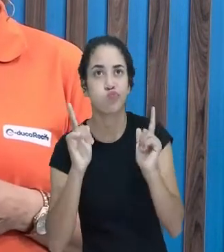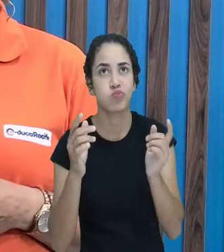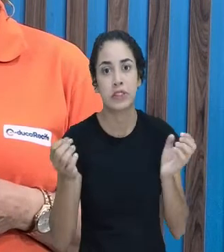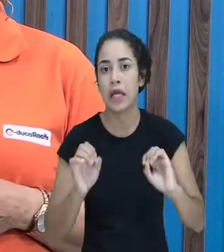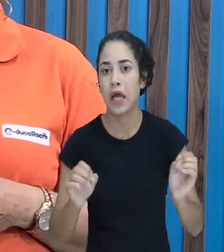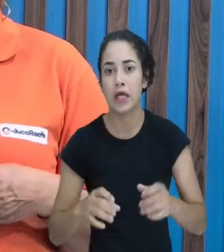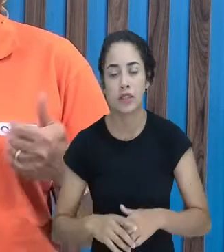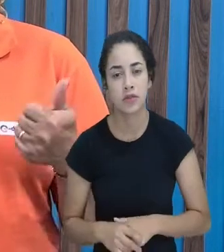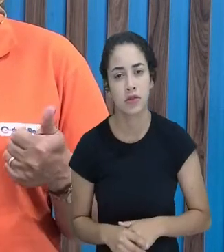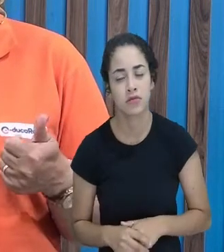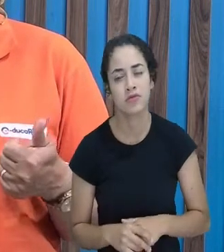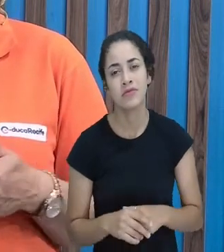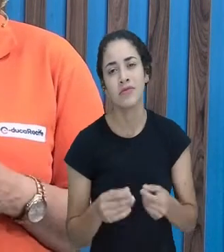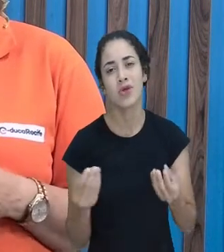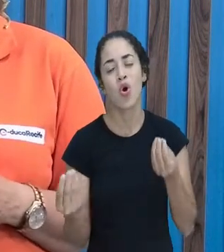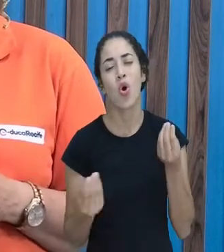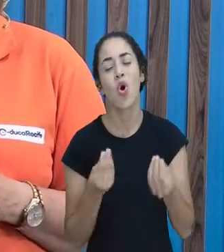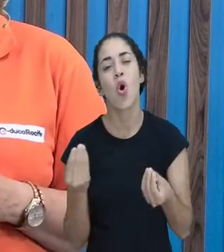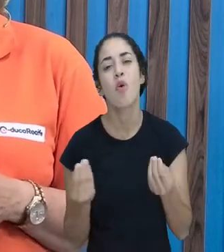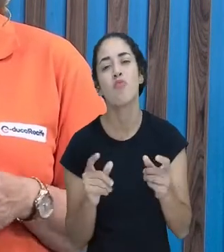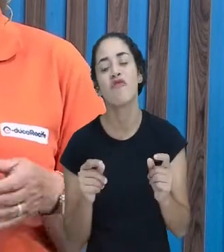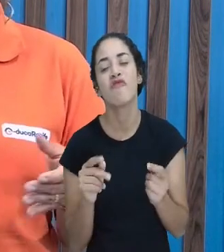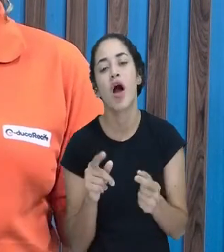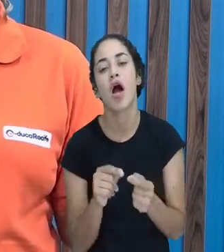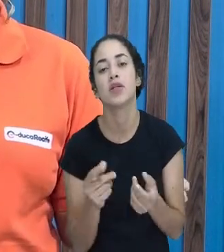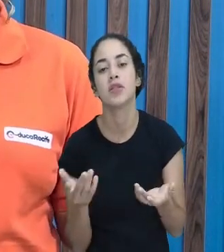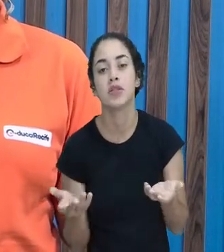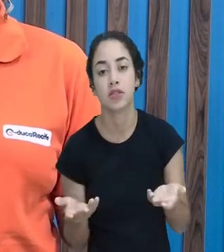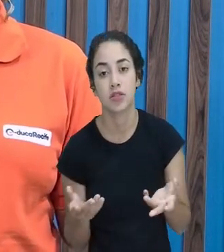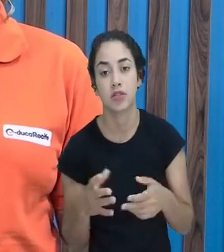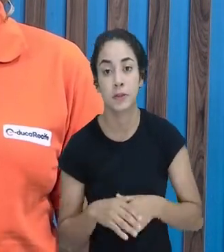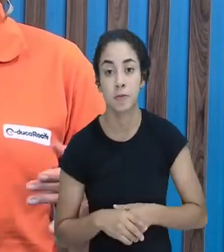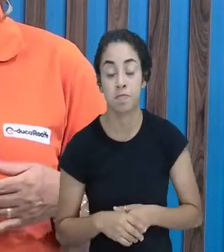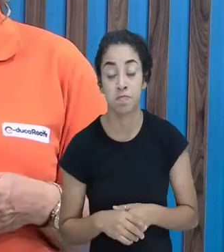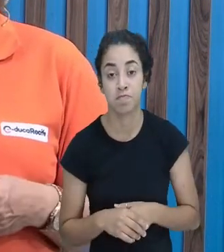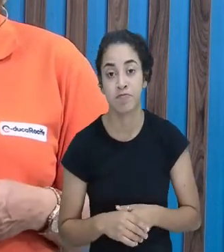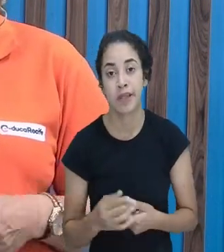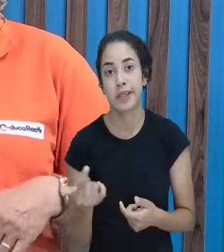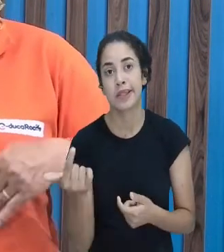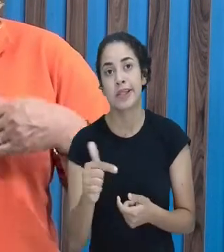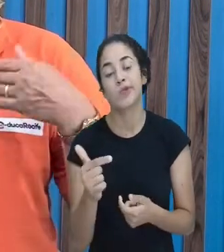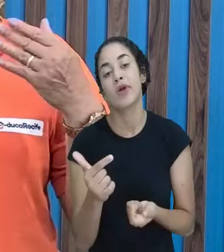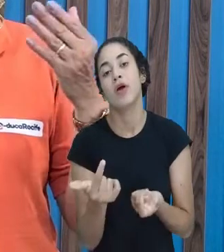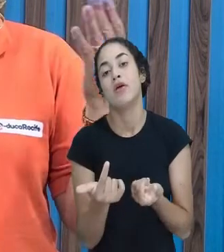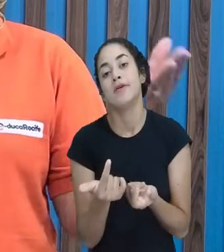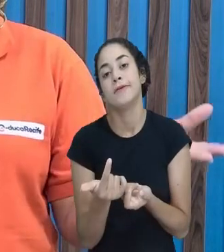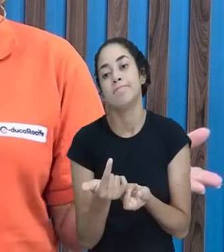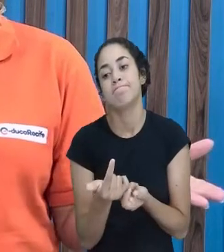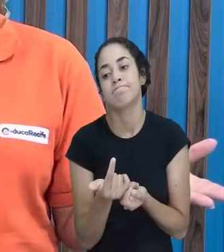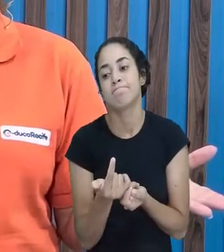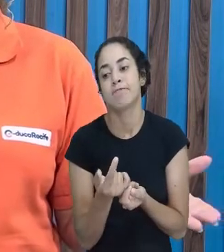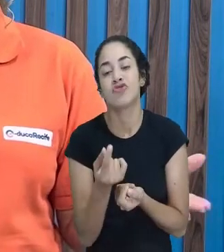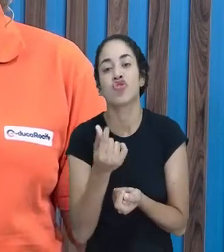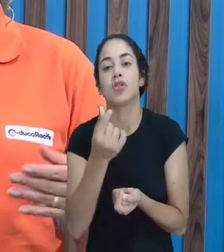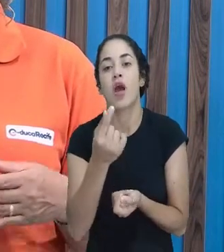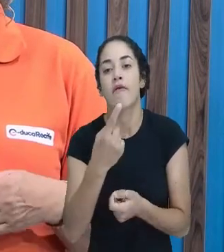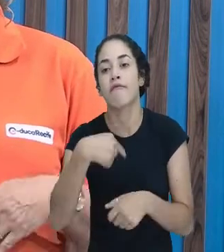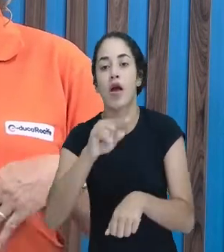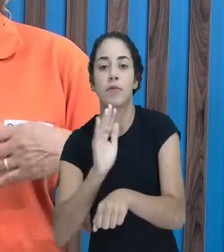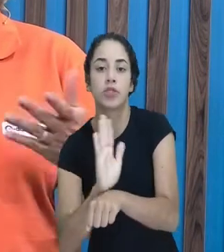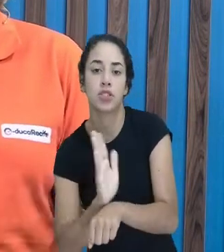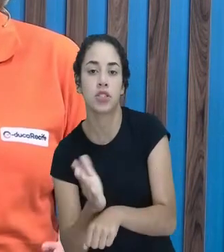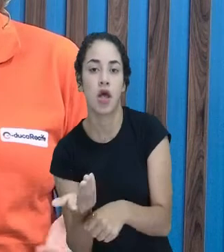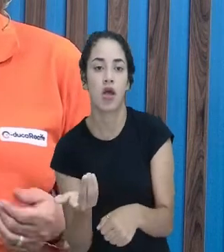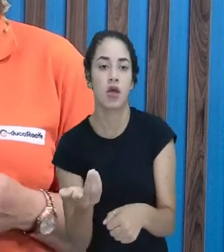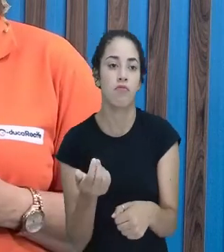E aí, como fica nessa situação? Você não tem um valor para ir num cinema, para ir